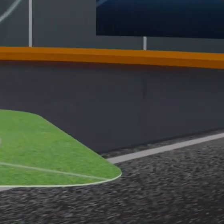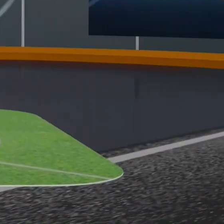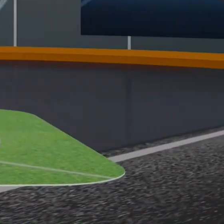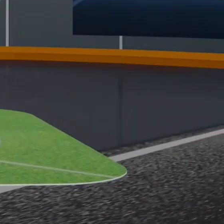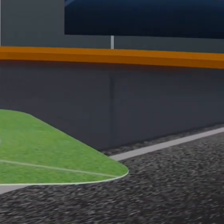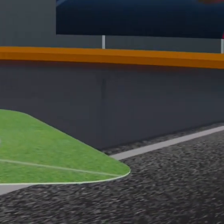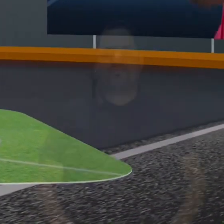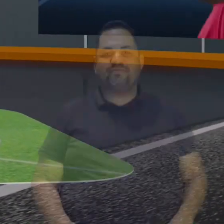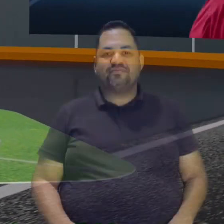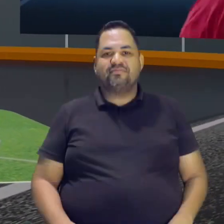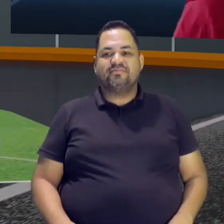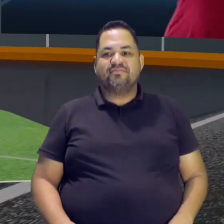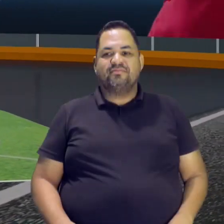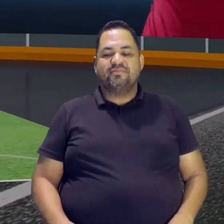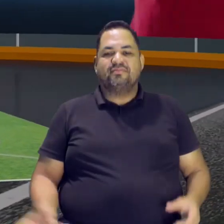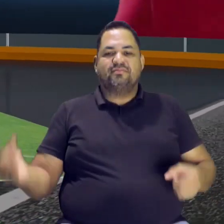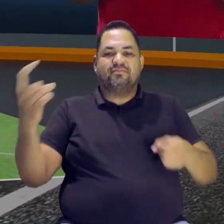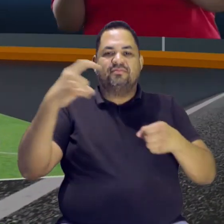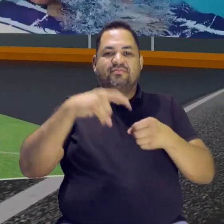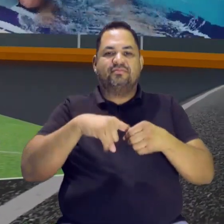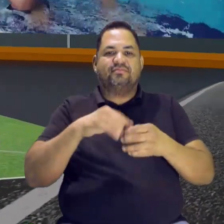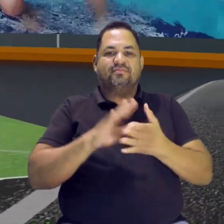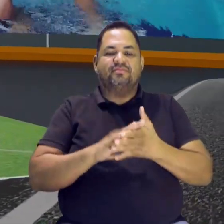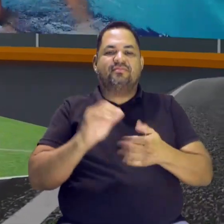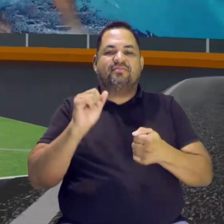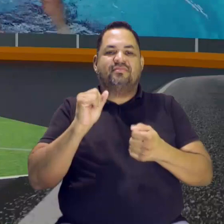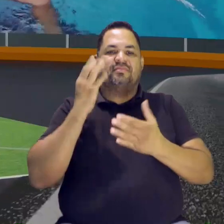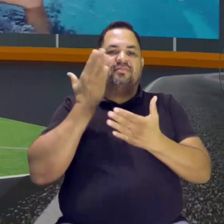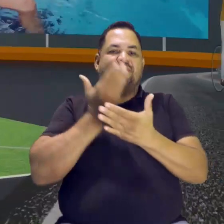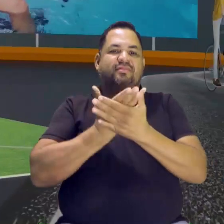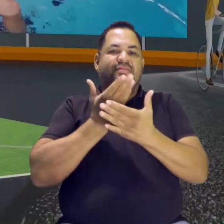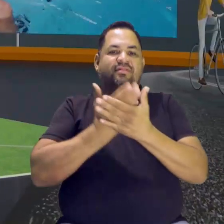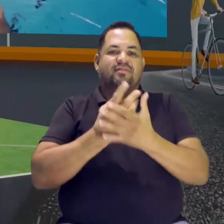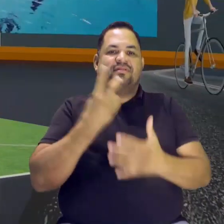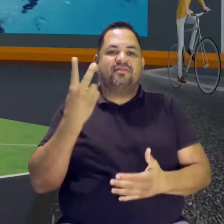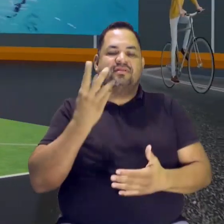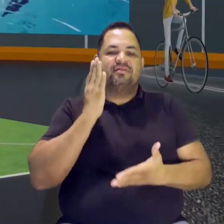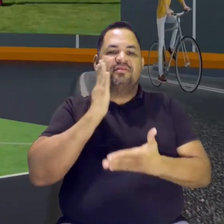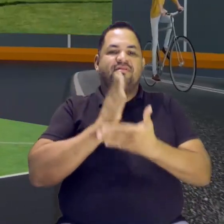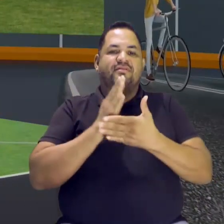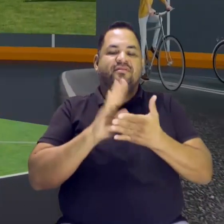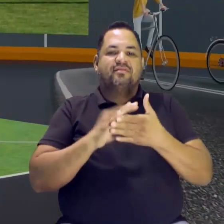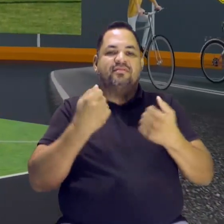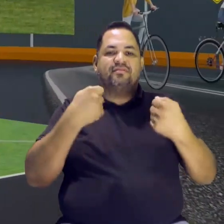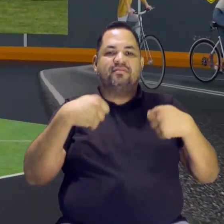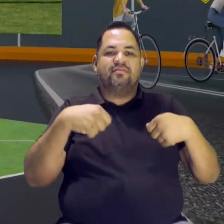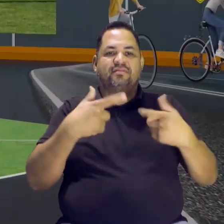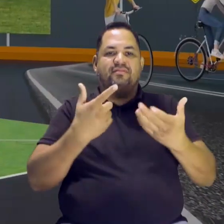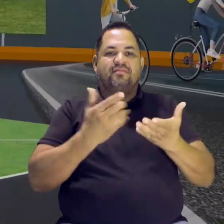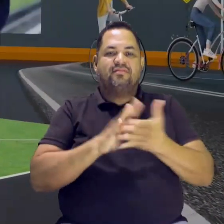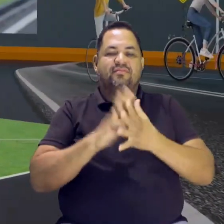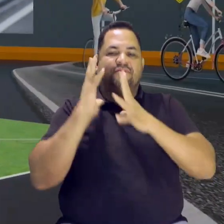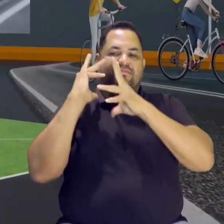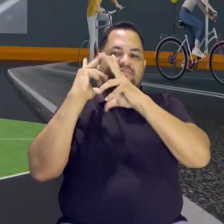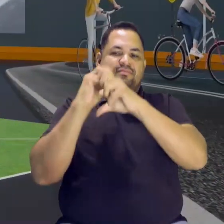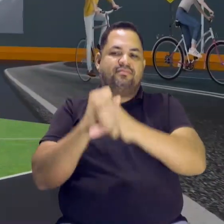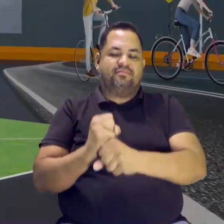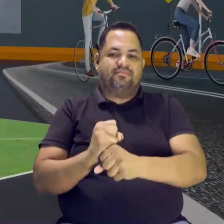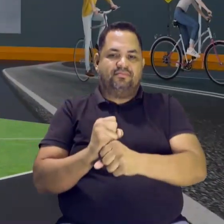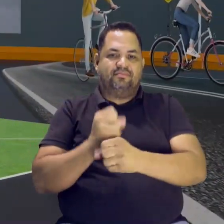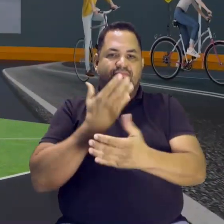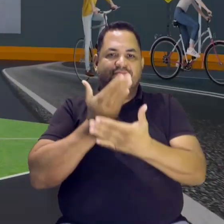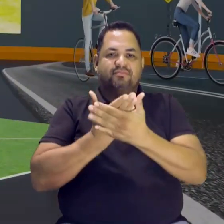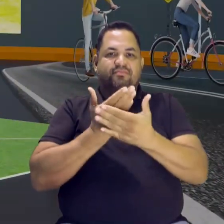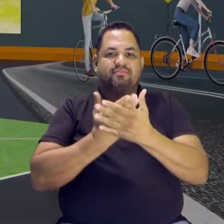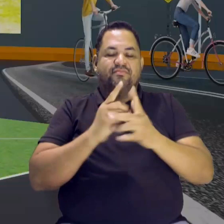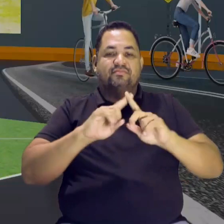Retornamos, caríssimos, aqui para a nossa aula, né? A segunda parte aí para a gente poder fazer a revisão aí da nossa aula.